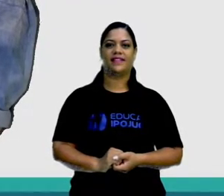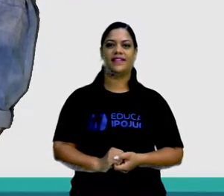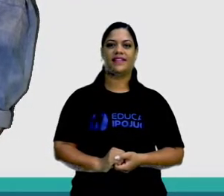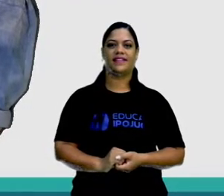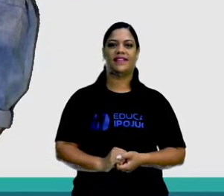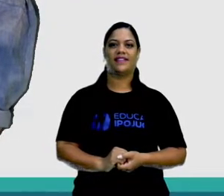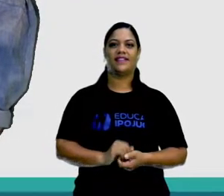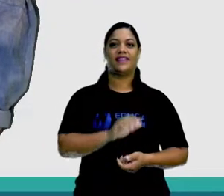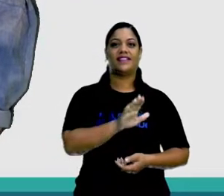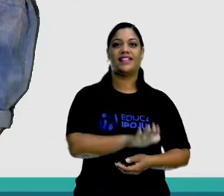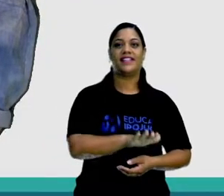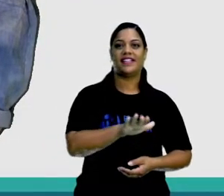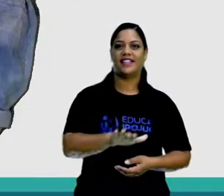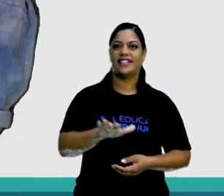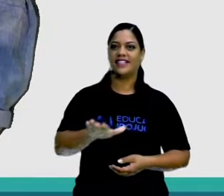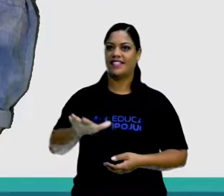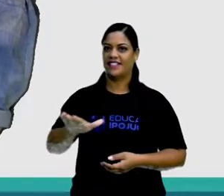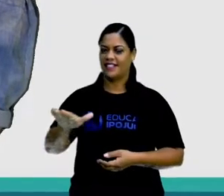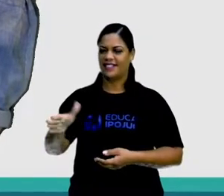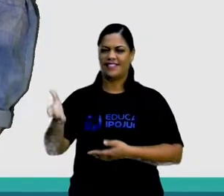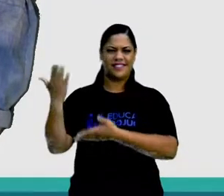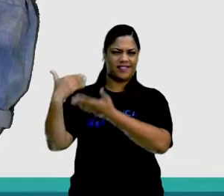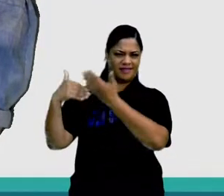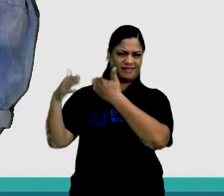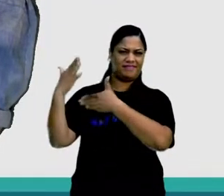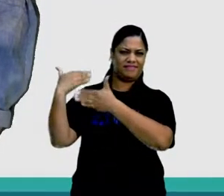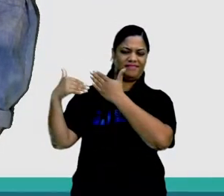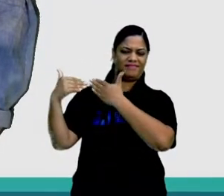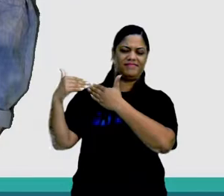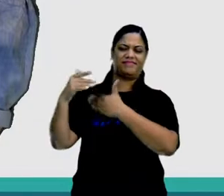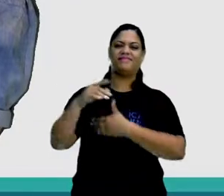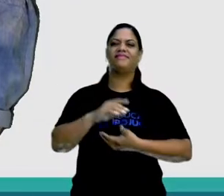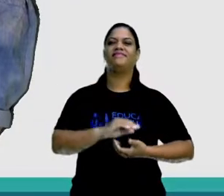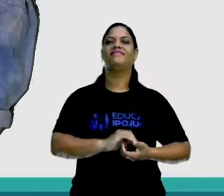Crianças, era uma vez